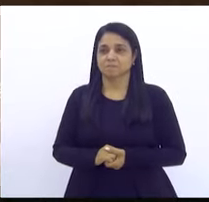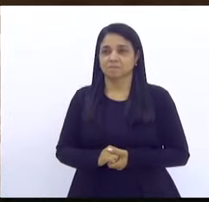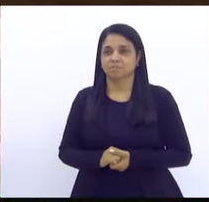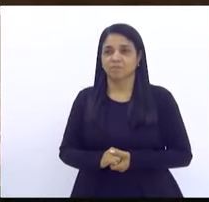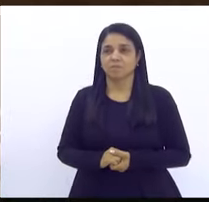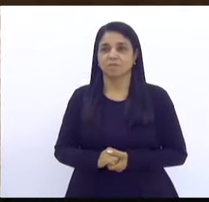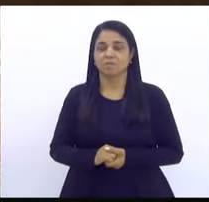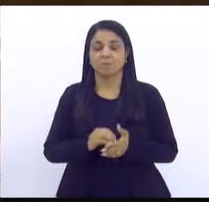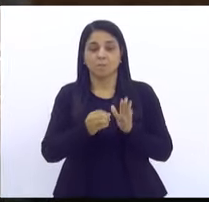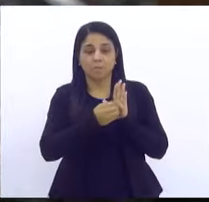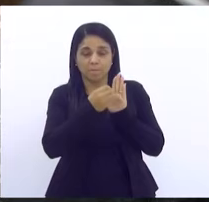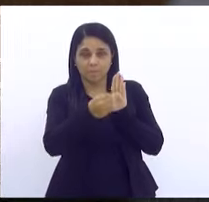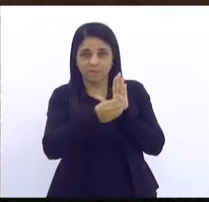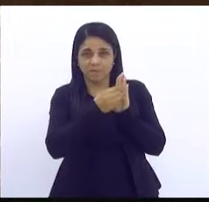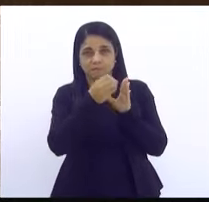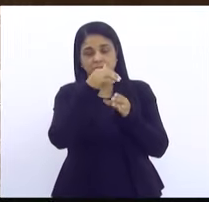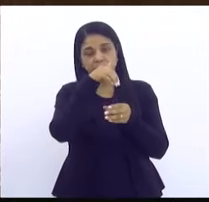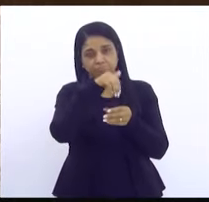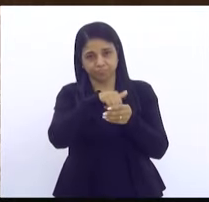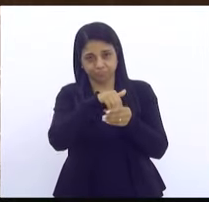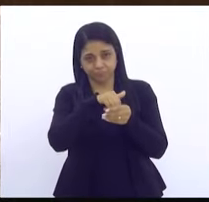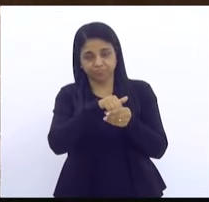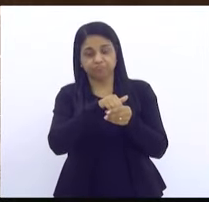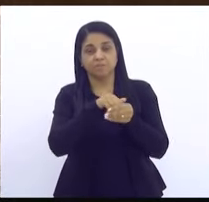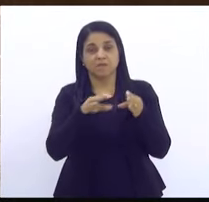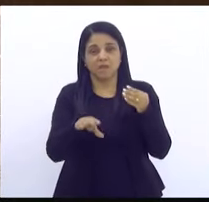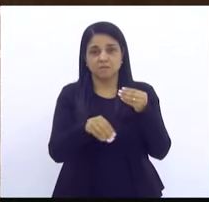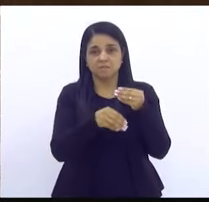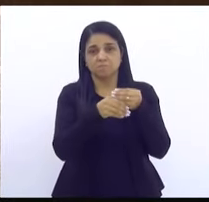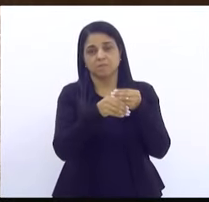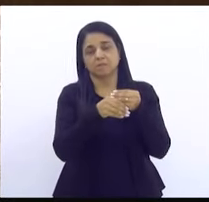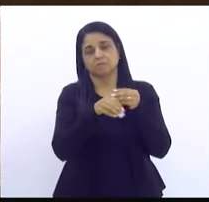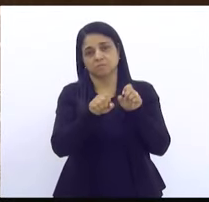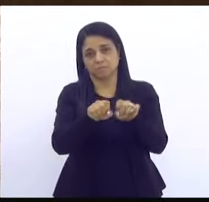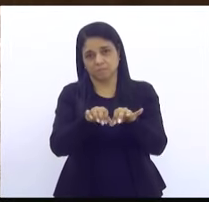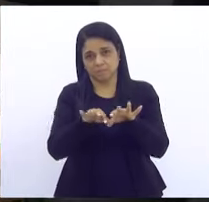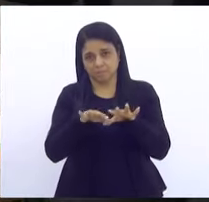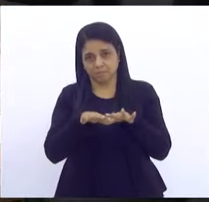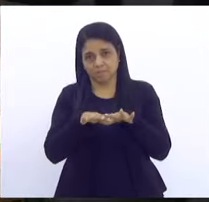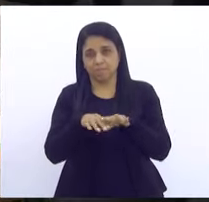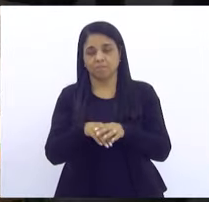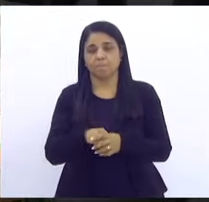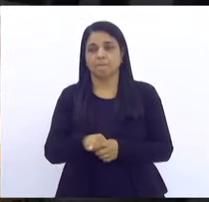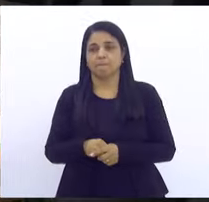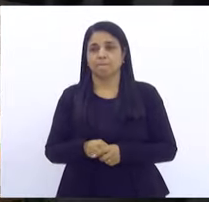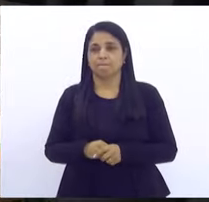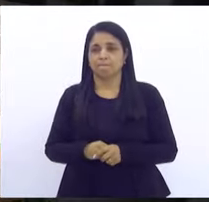Gostaria de dar o parecer favorável às emendas de plenário.